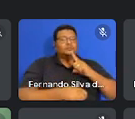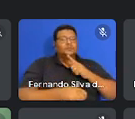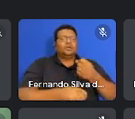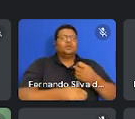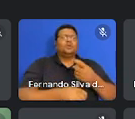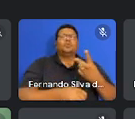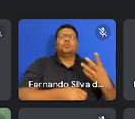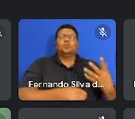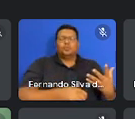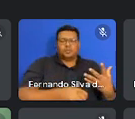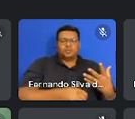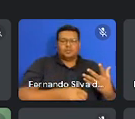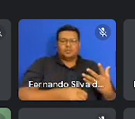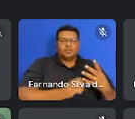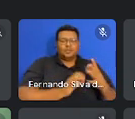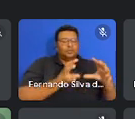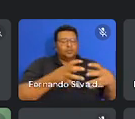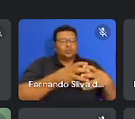Silvânia?